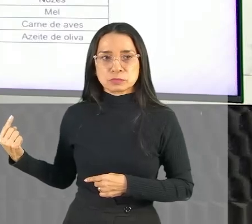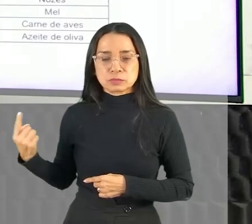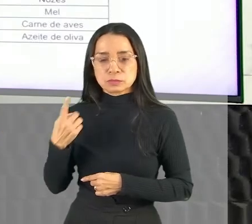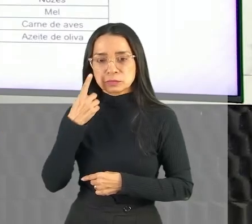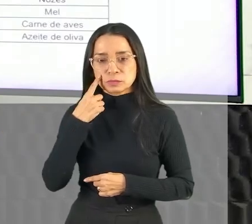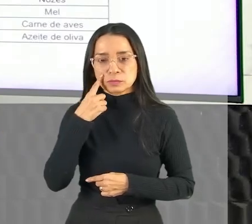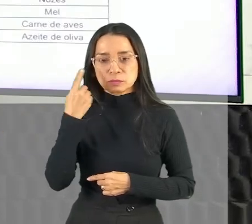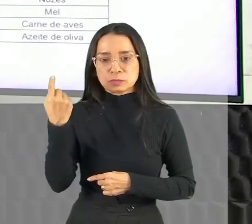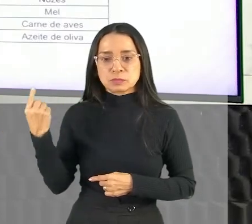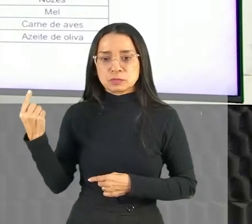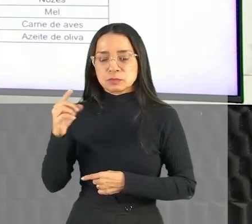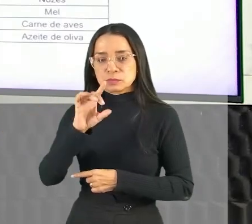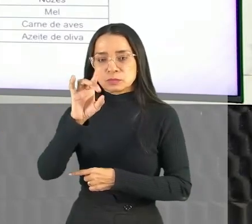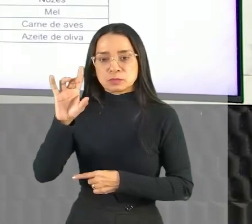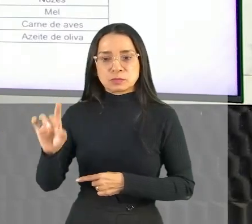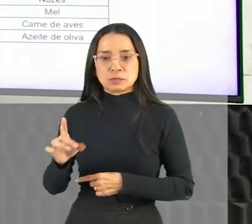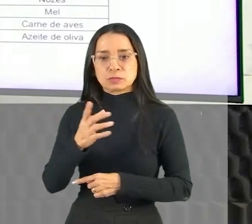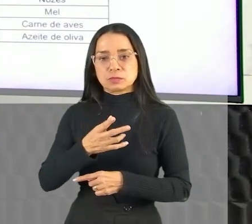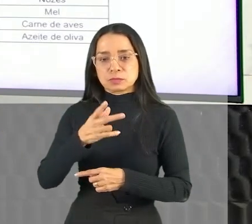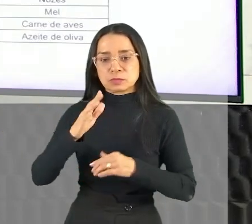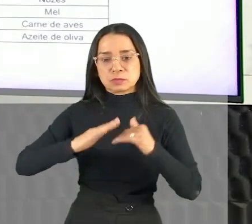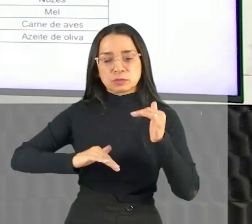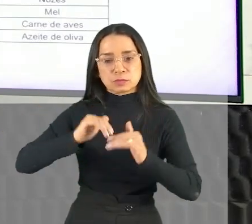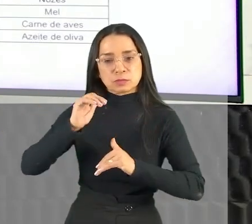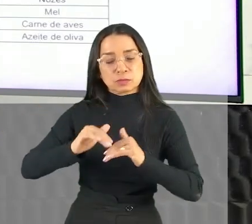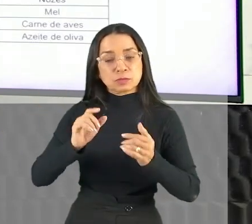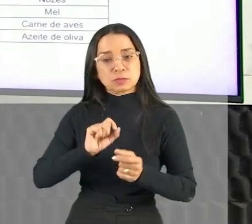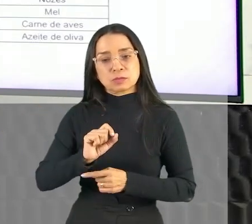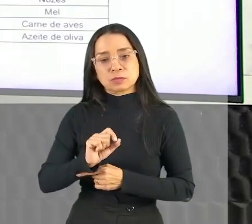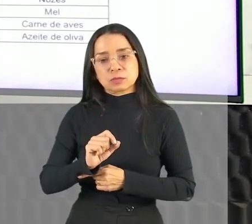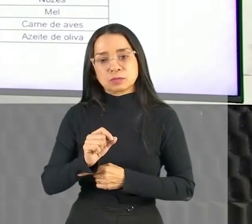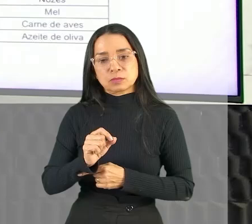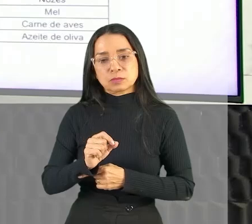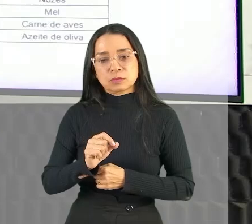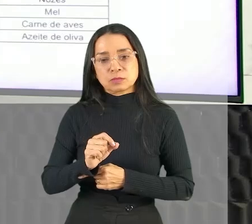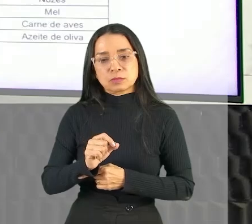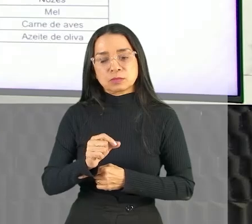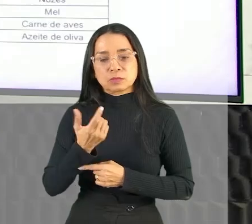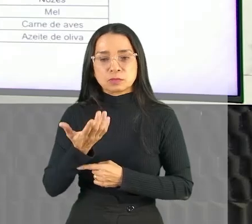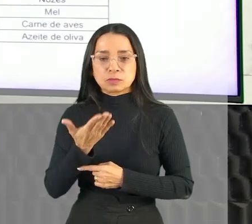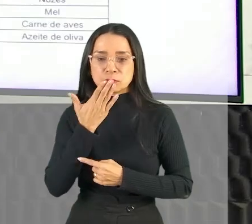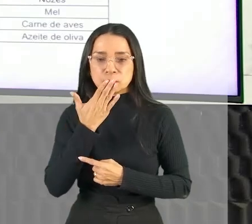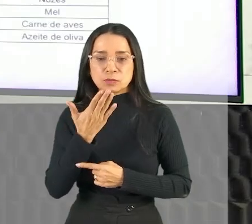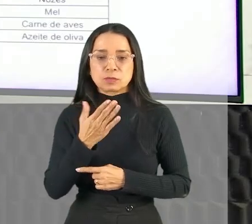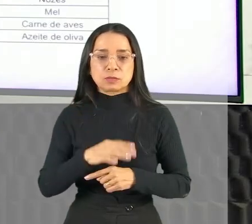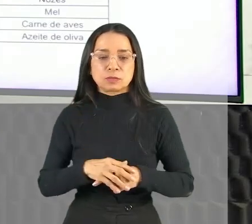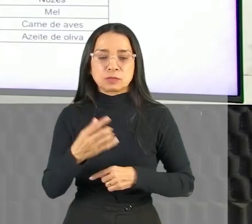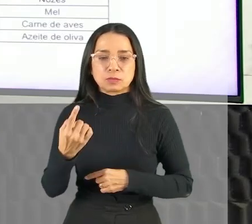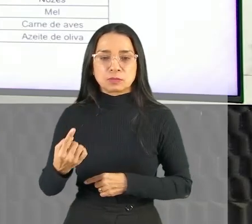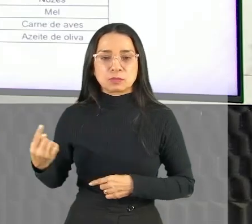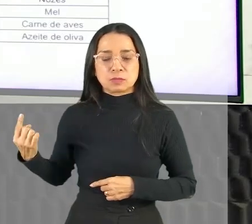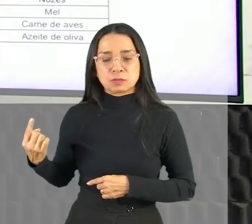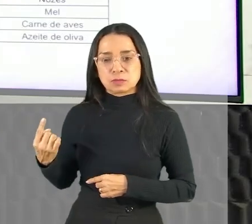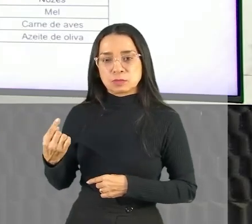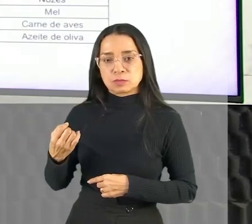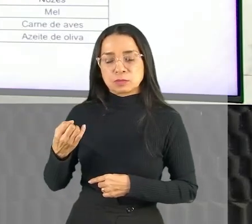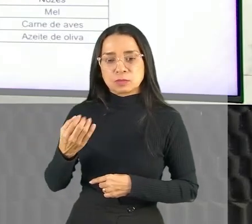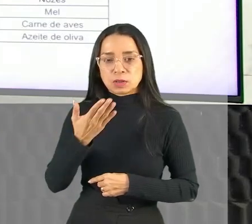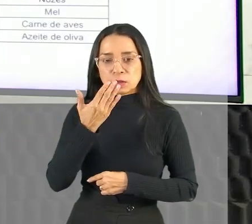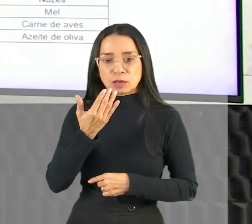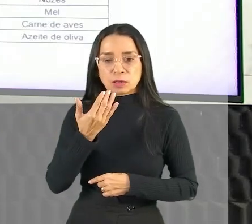Vamos ver aqui o que cada nutricionista recomendou aqui, né? Então, dieta 1, fonte de carboidrato, azeite